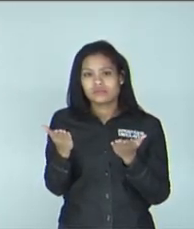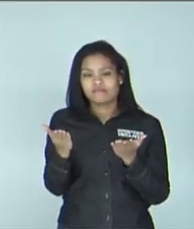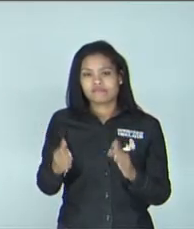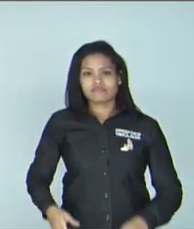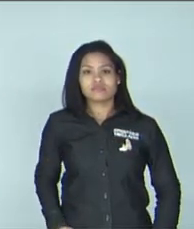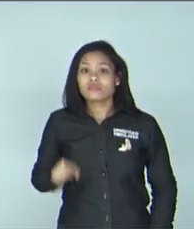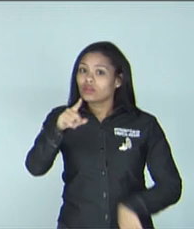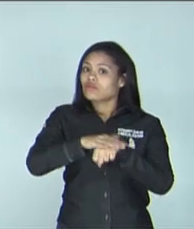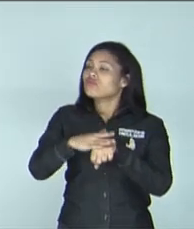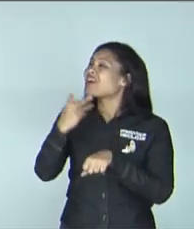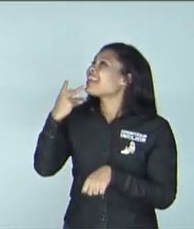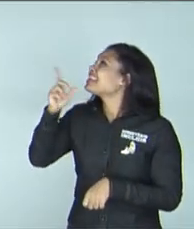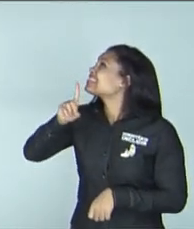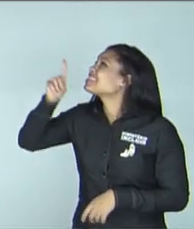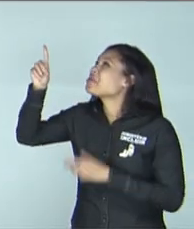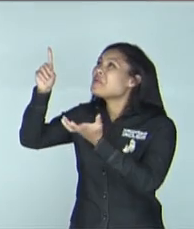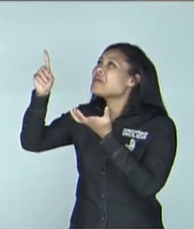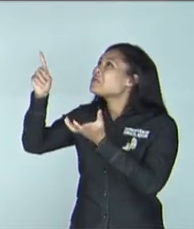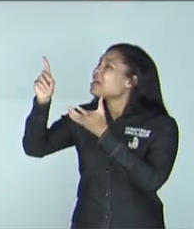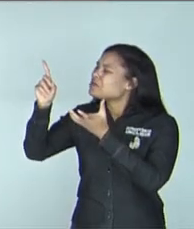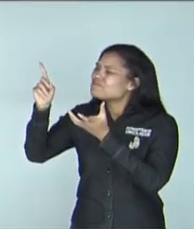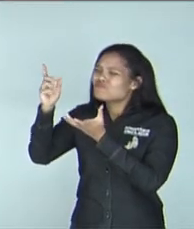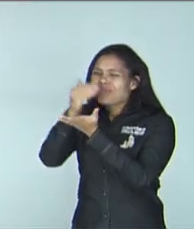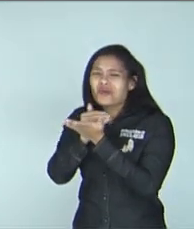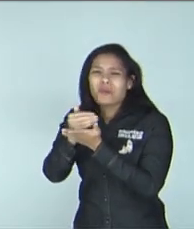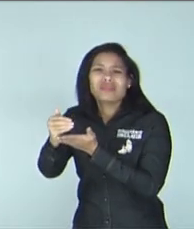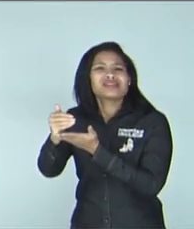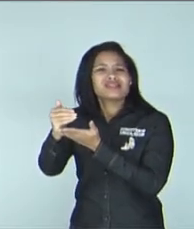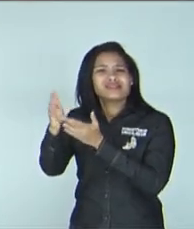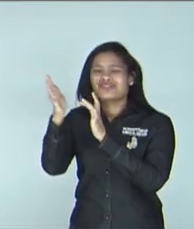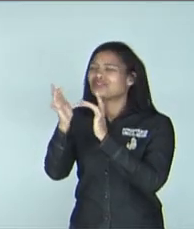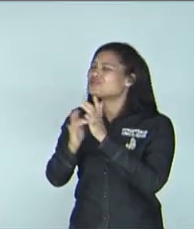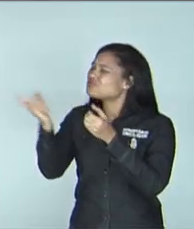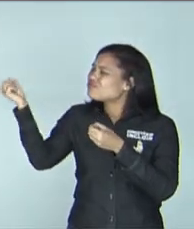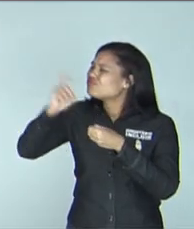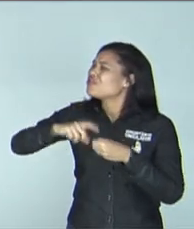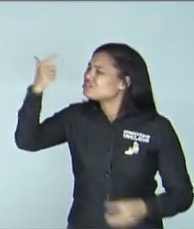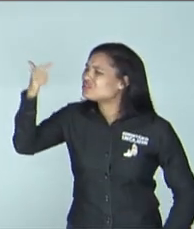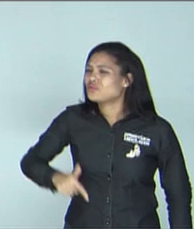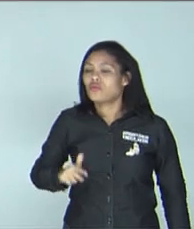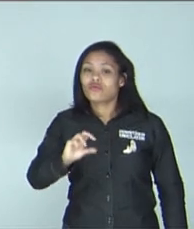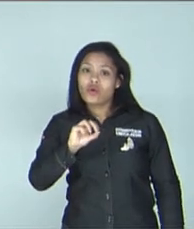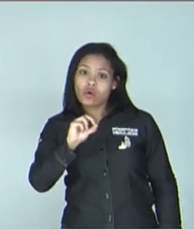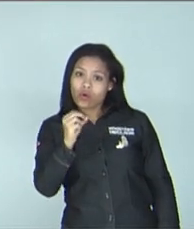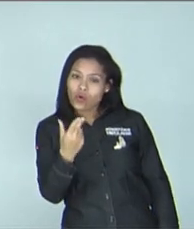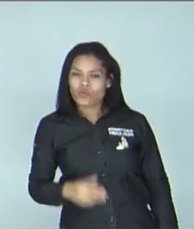eu quero recomeçar com jesus agora você manda um whatsapp ou então você vem com seu celular